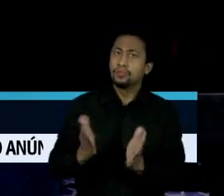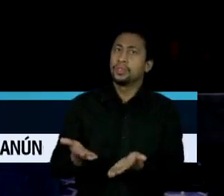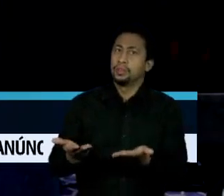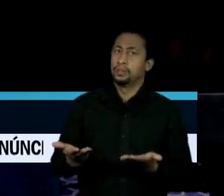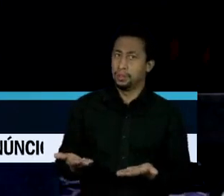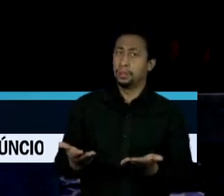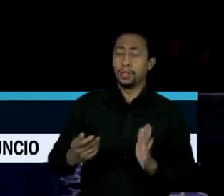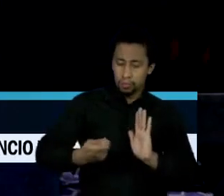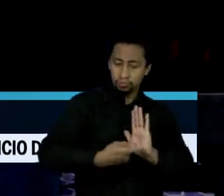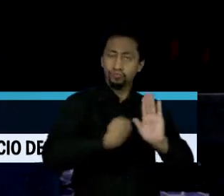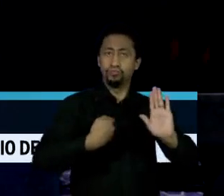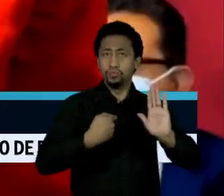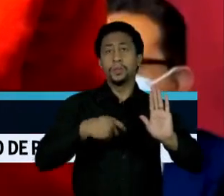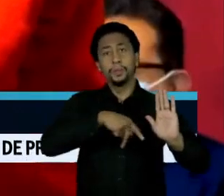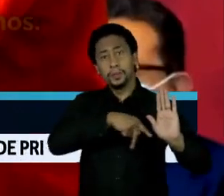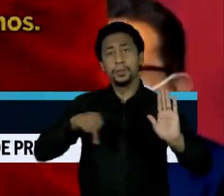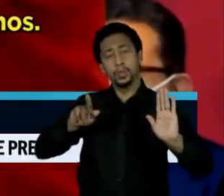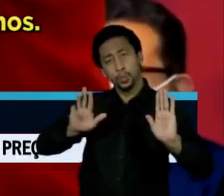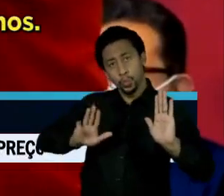pelo presidente Lula